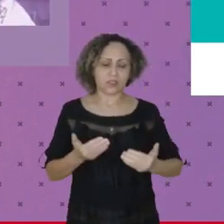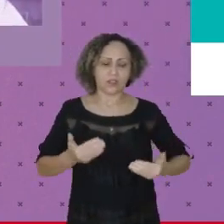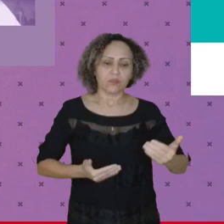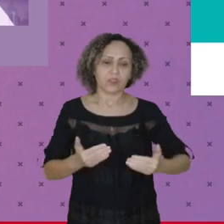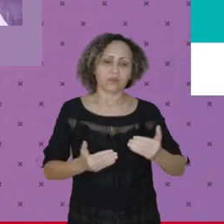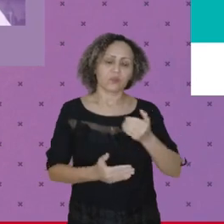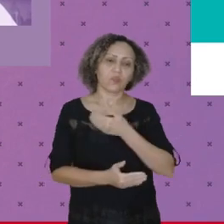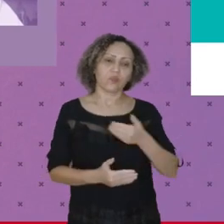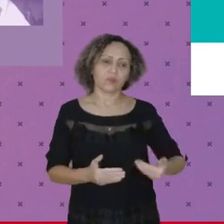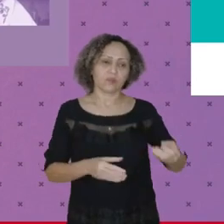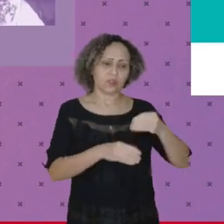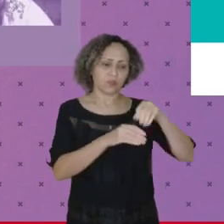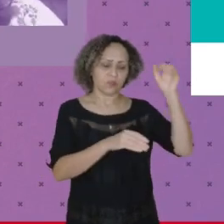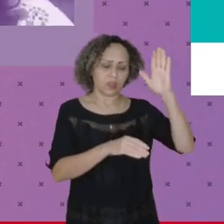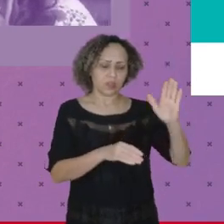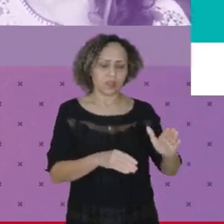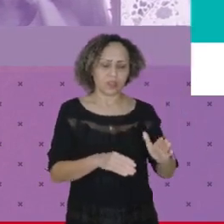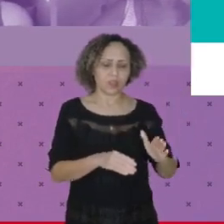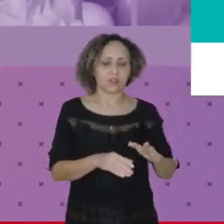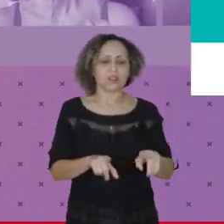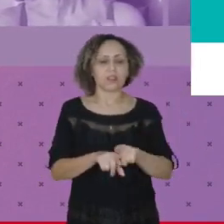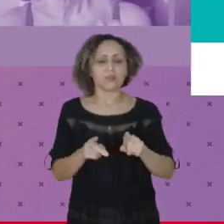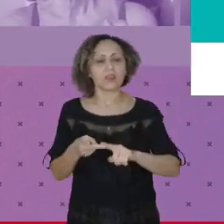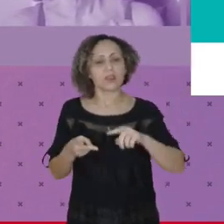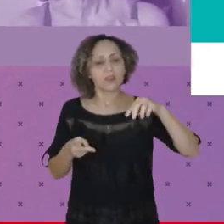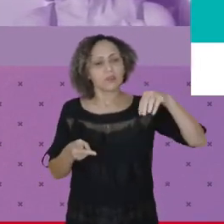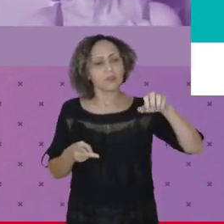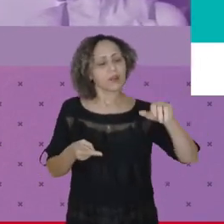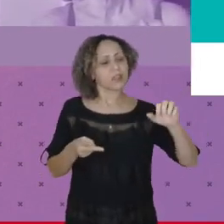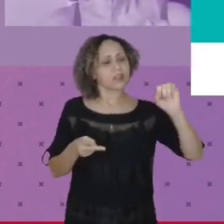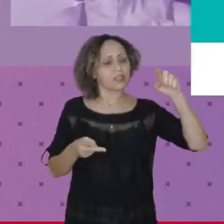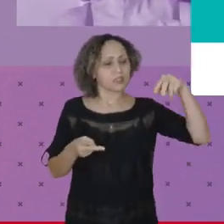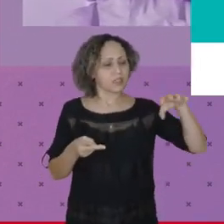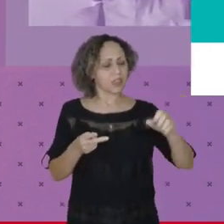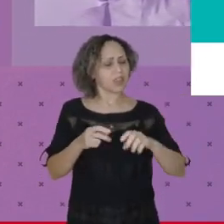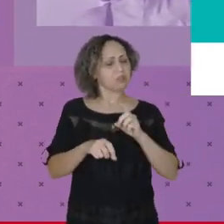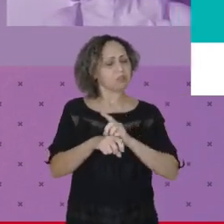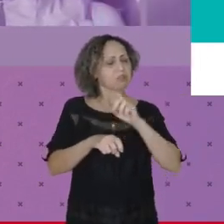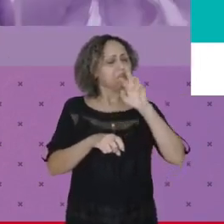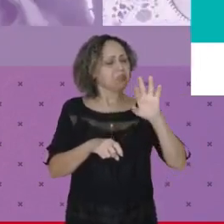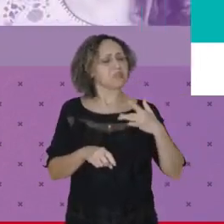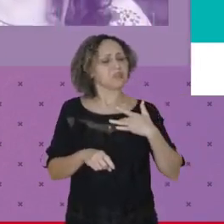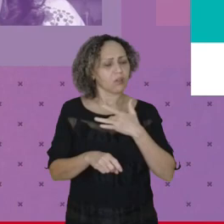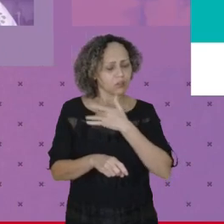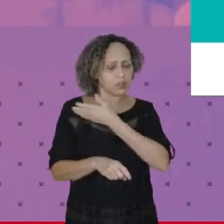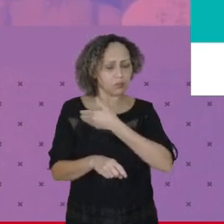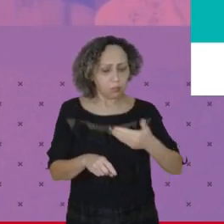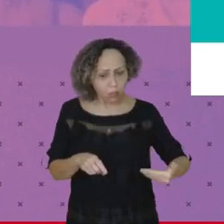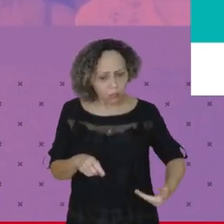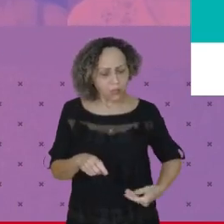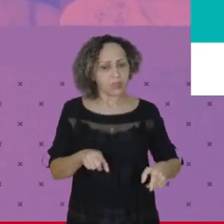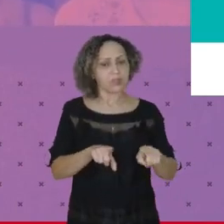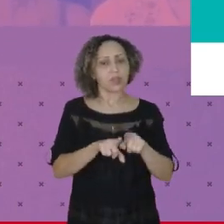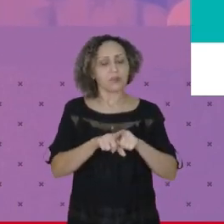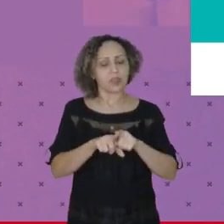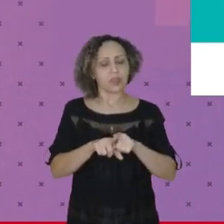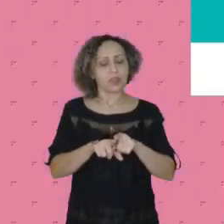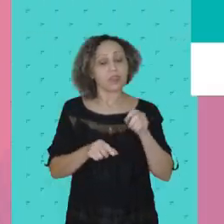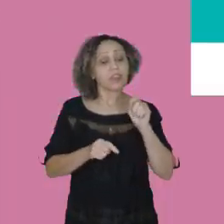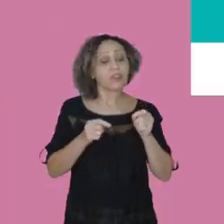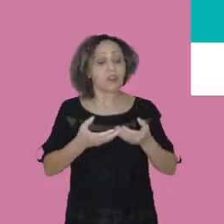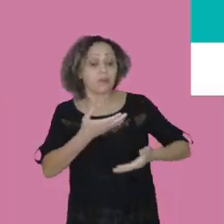Mota Dal, e Maria Inês da Silva Barbosa, doutora em Saúde Pública. A mediação é da advogada Maia